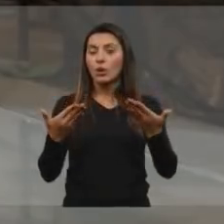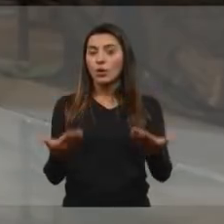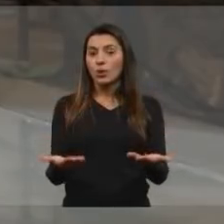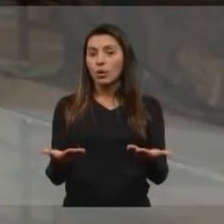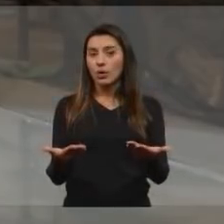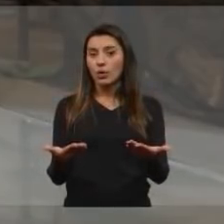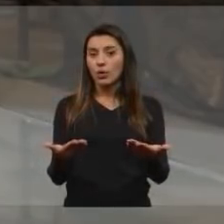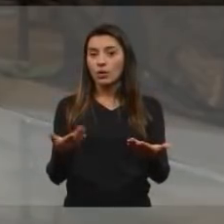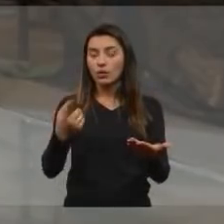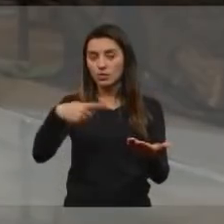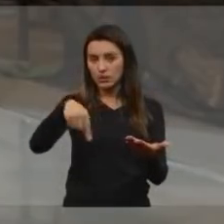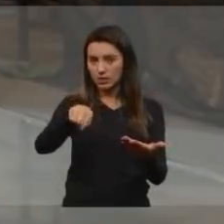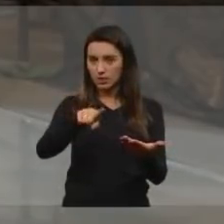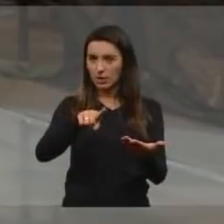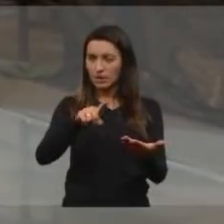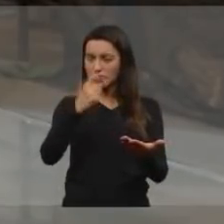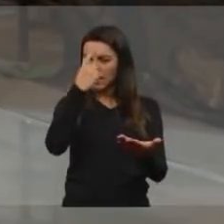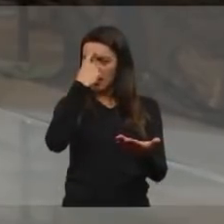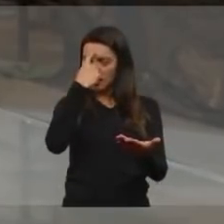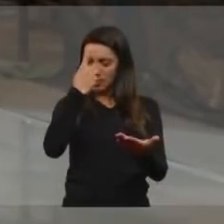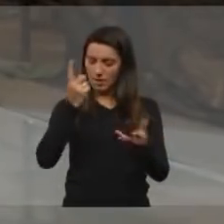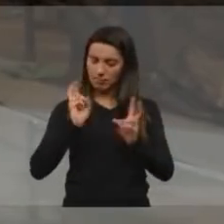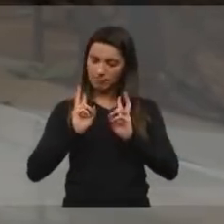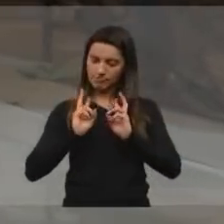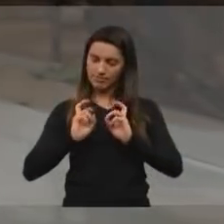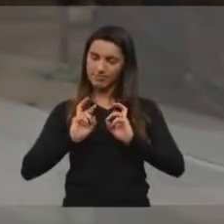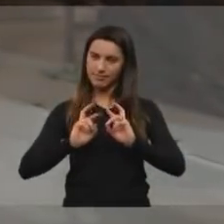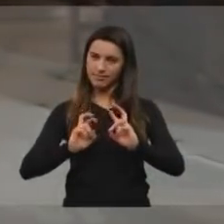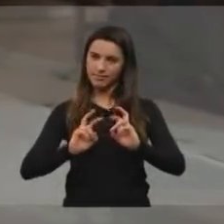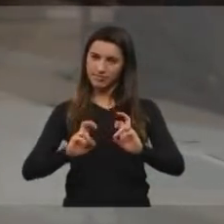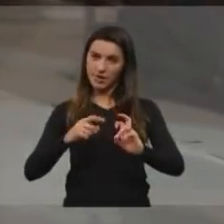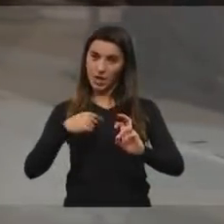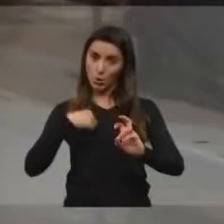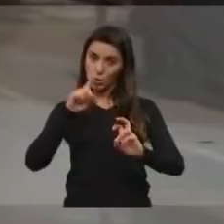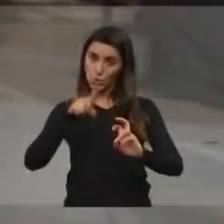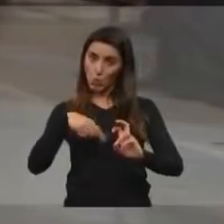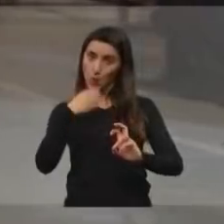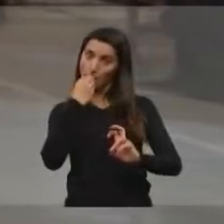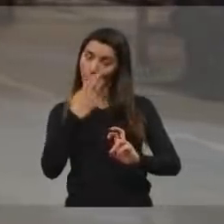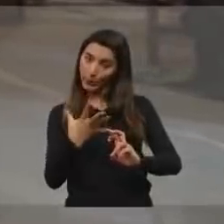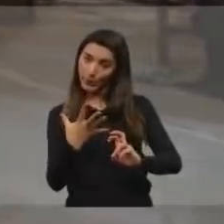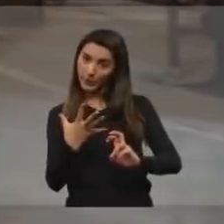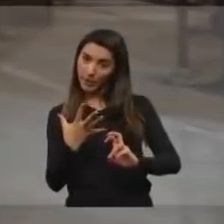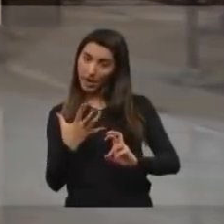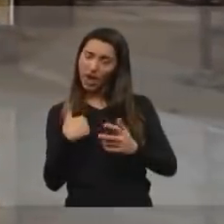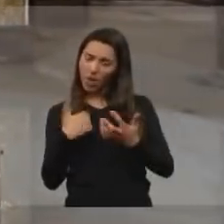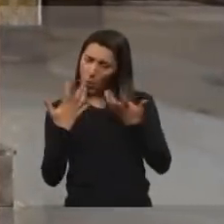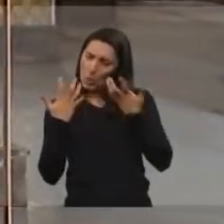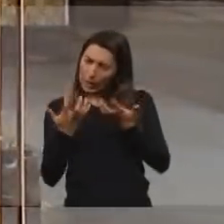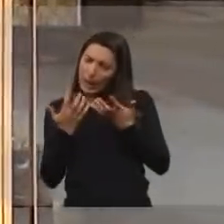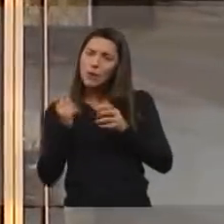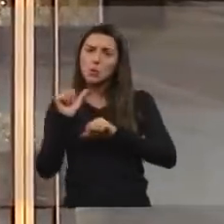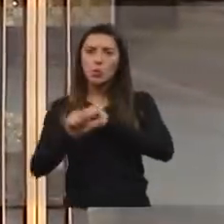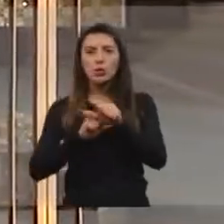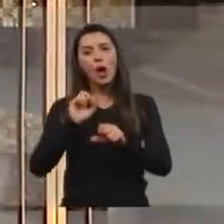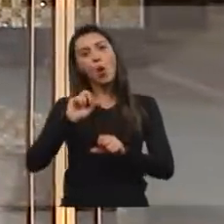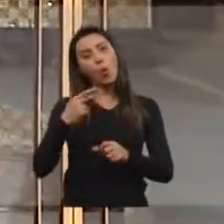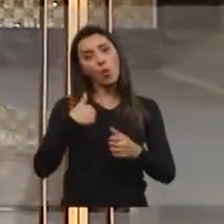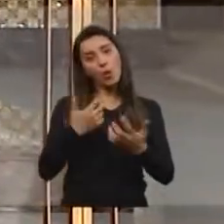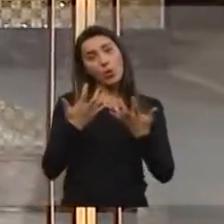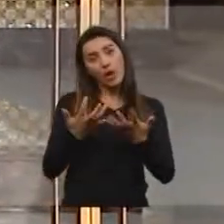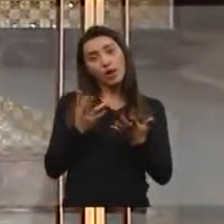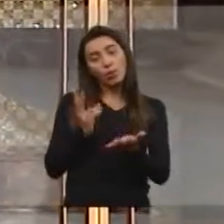consegue perceber o terreno a nossa falando de plantação